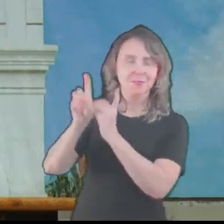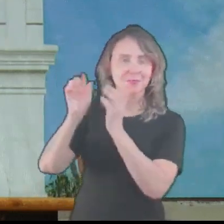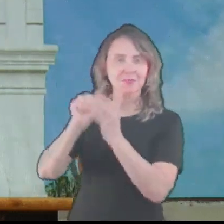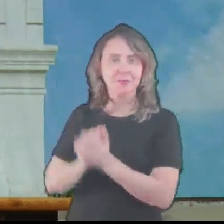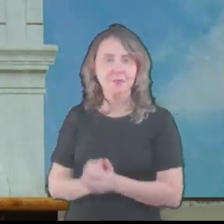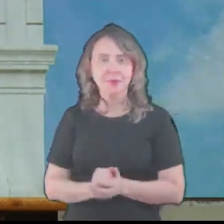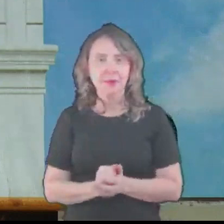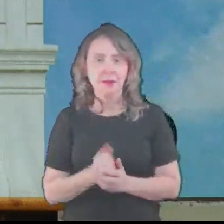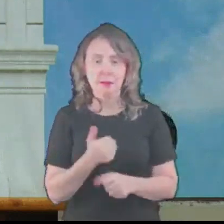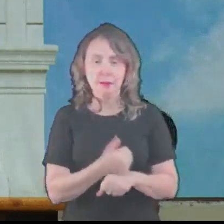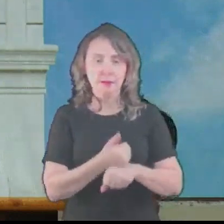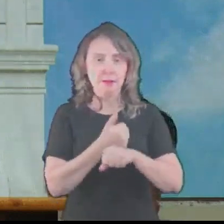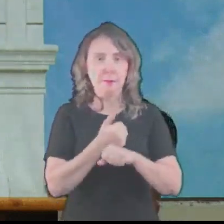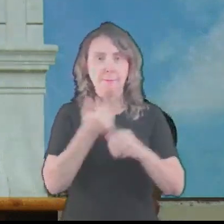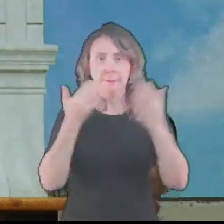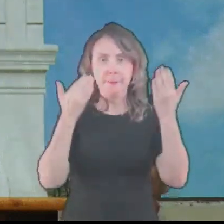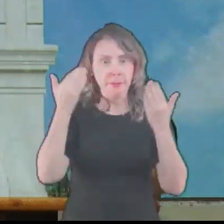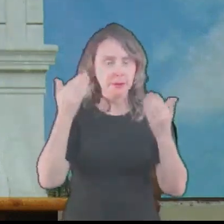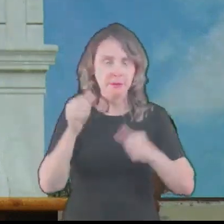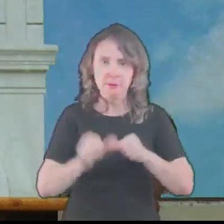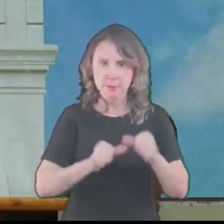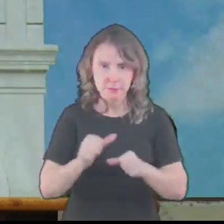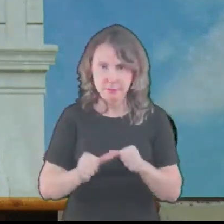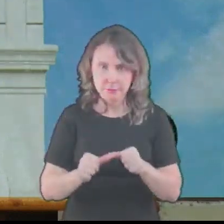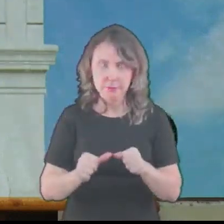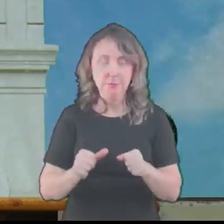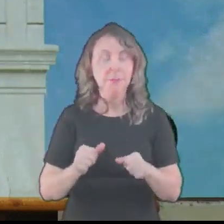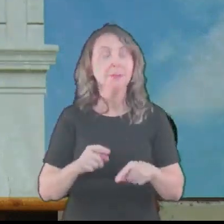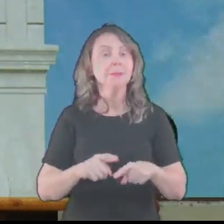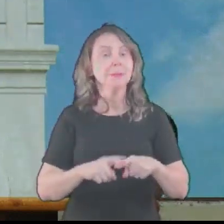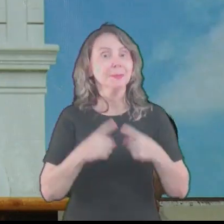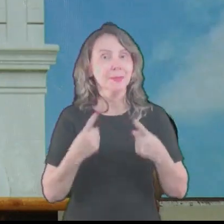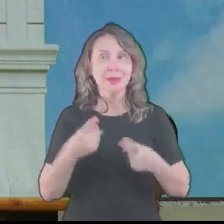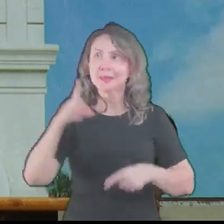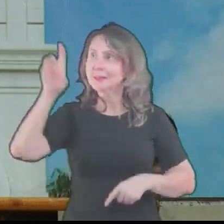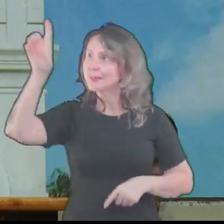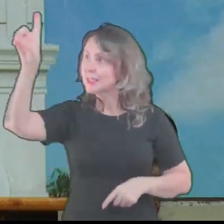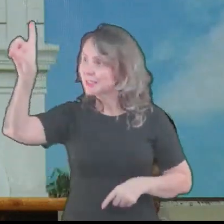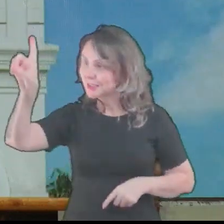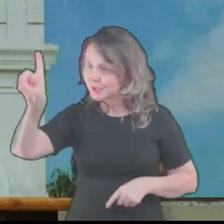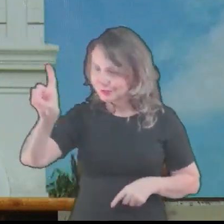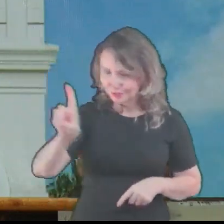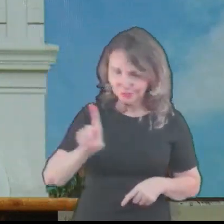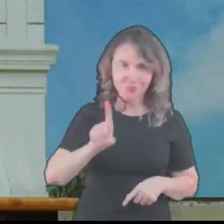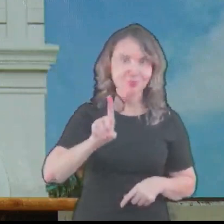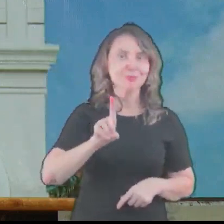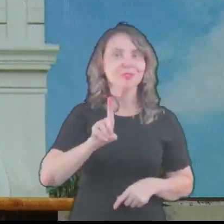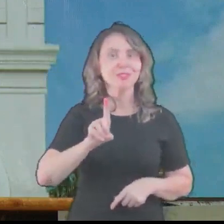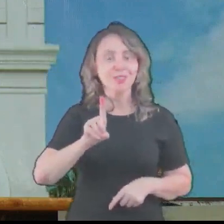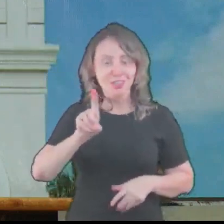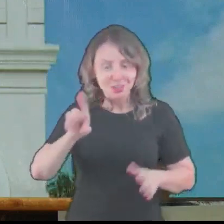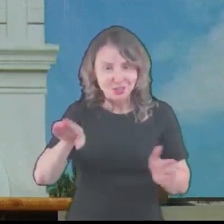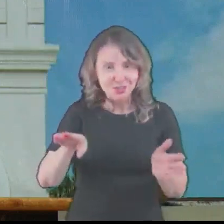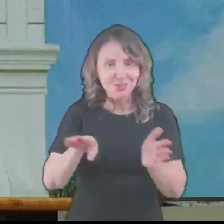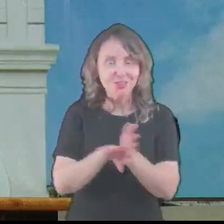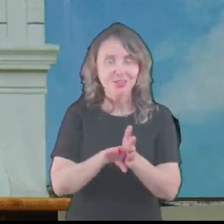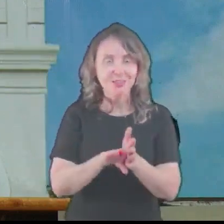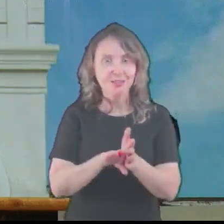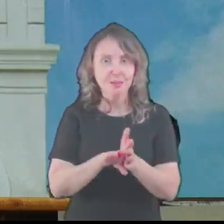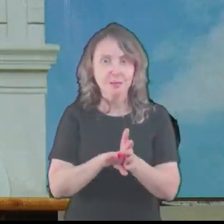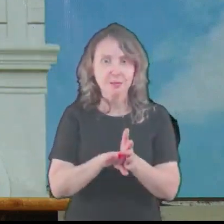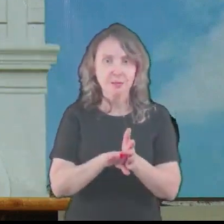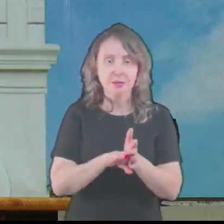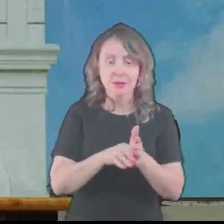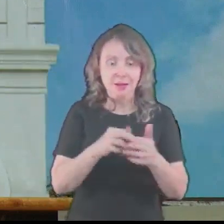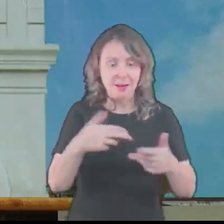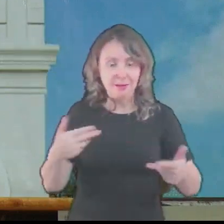muda, filosofia não muda, mas quando o maravilhoso chega, aquilo que é torto se